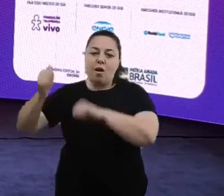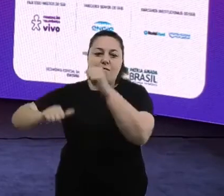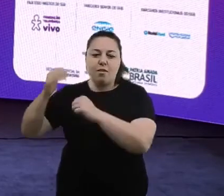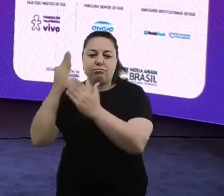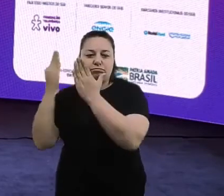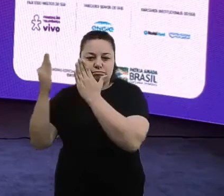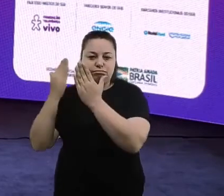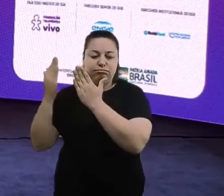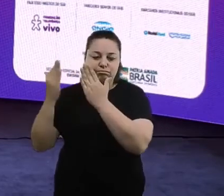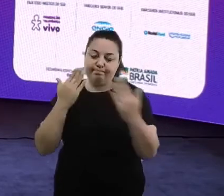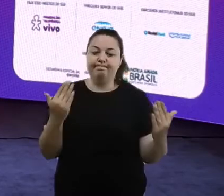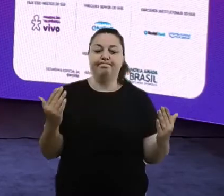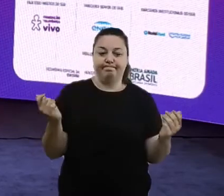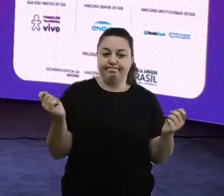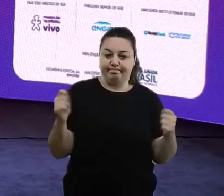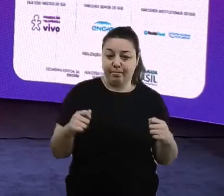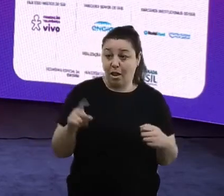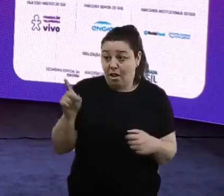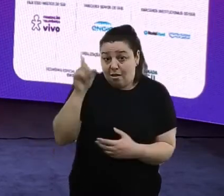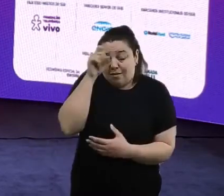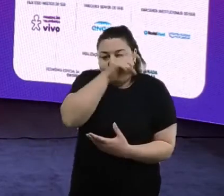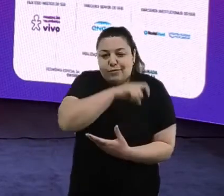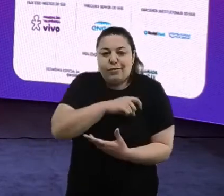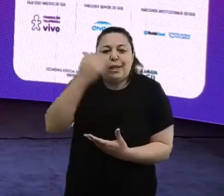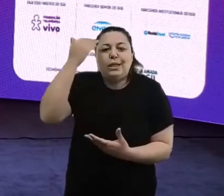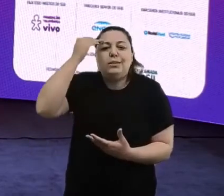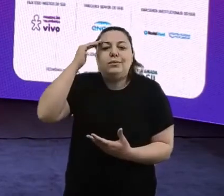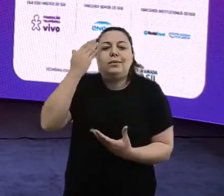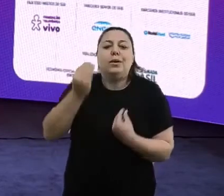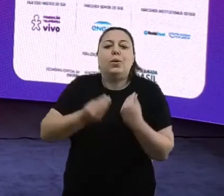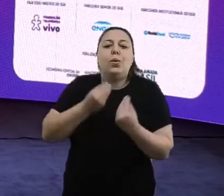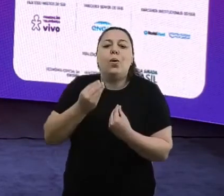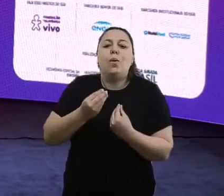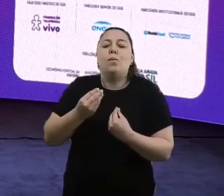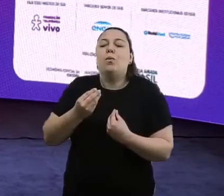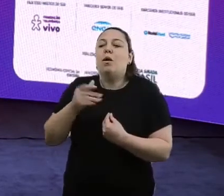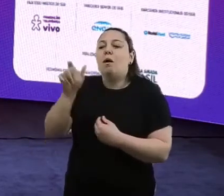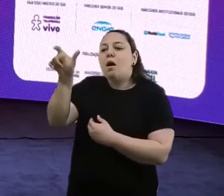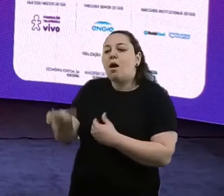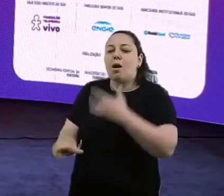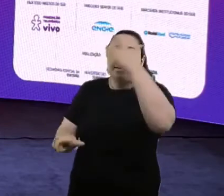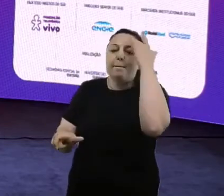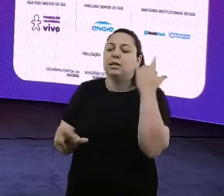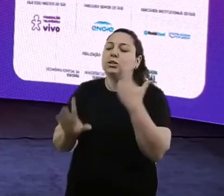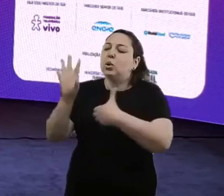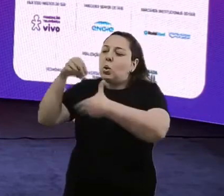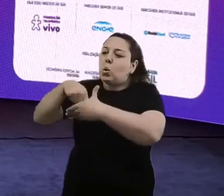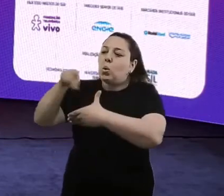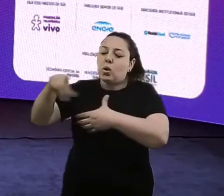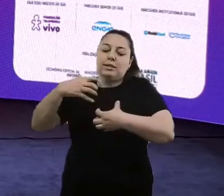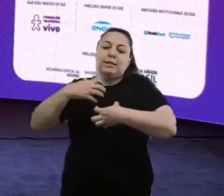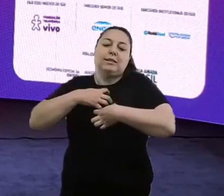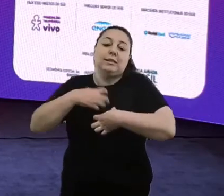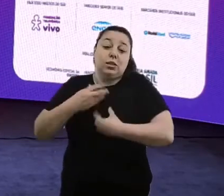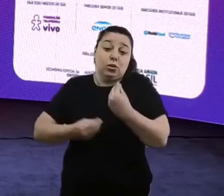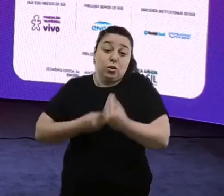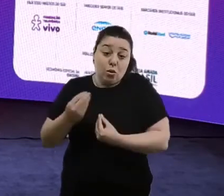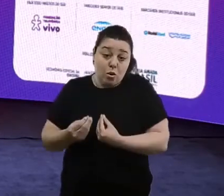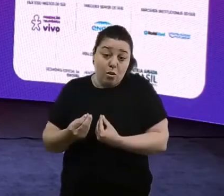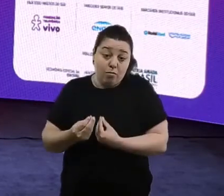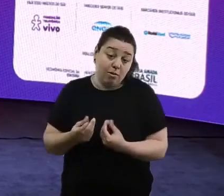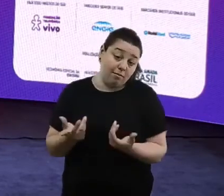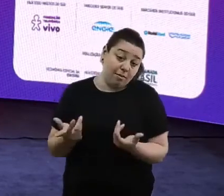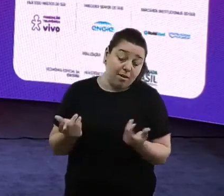são, né, é super difícil da gente mensurar, né, o estado emocional de uma pessoa. E mesmo assim, com esses instrumentos, que são